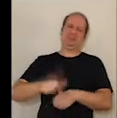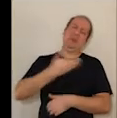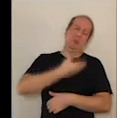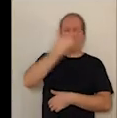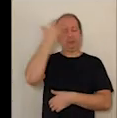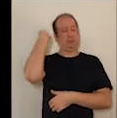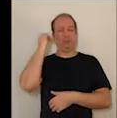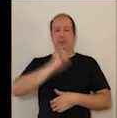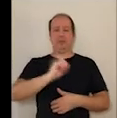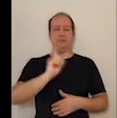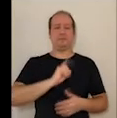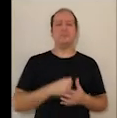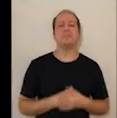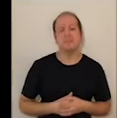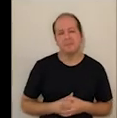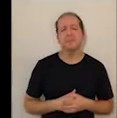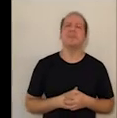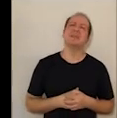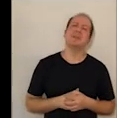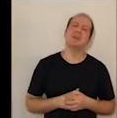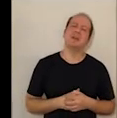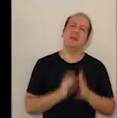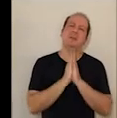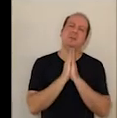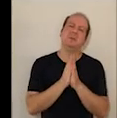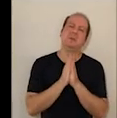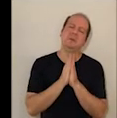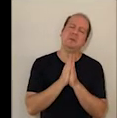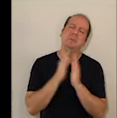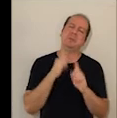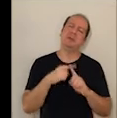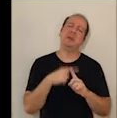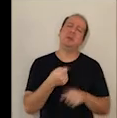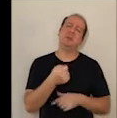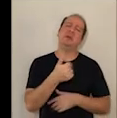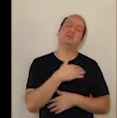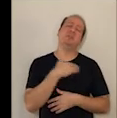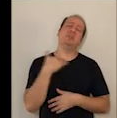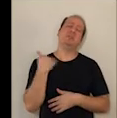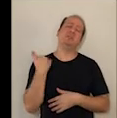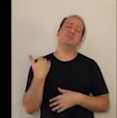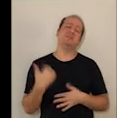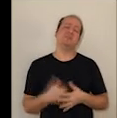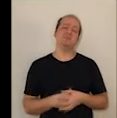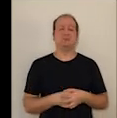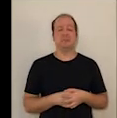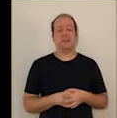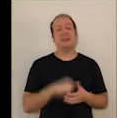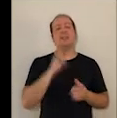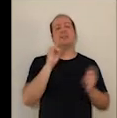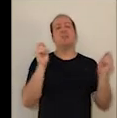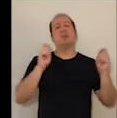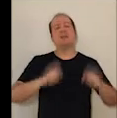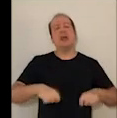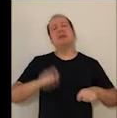que não se esqueceu desse moribundo. Ah, se eu